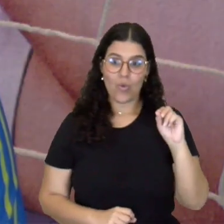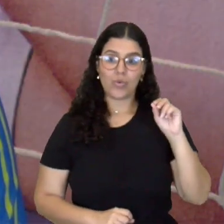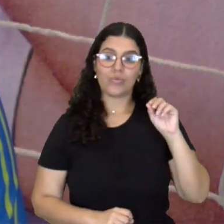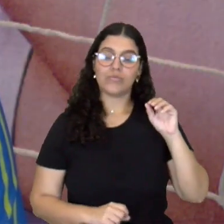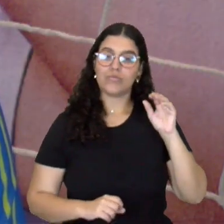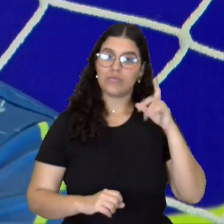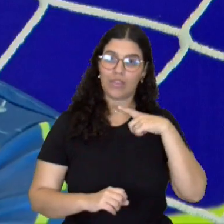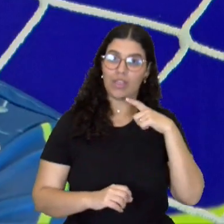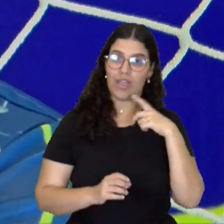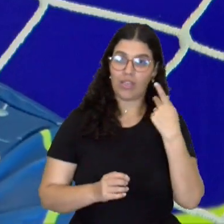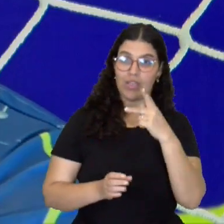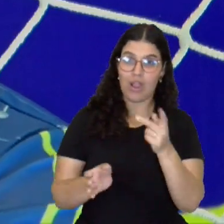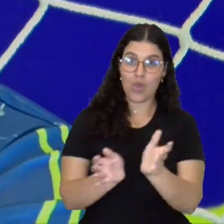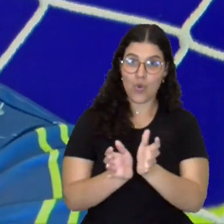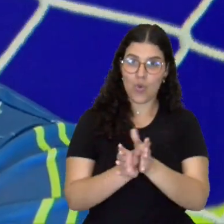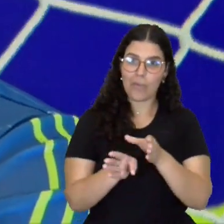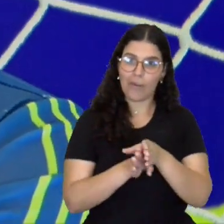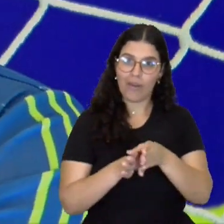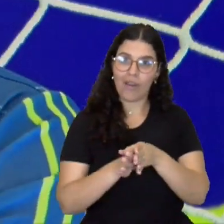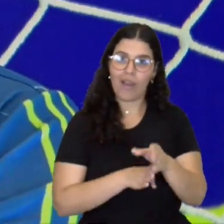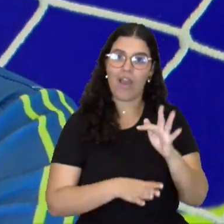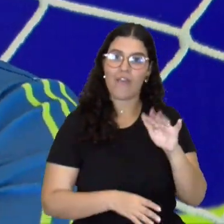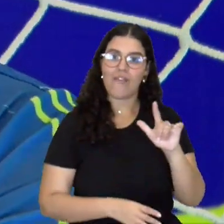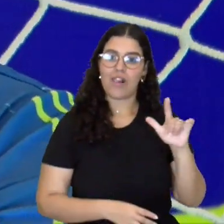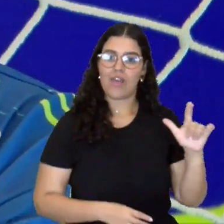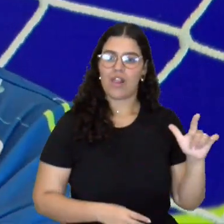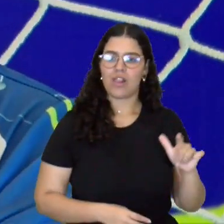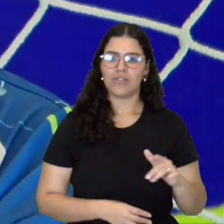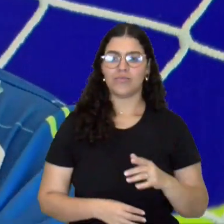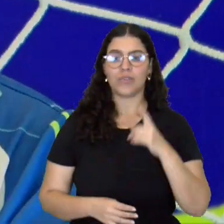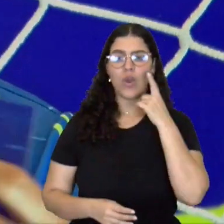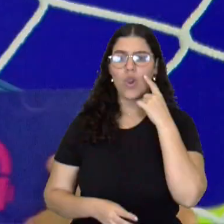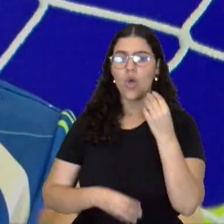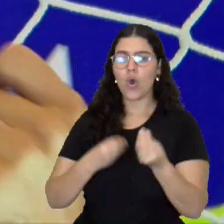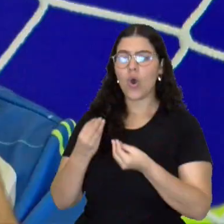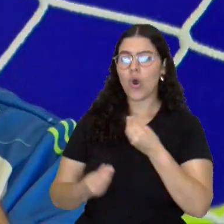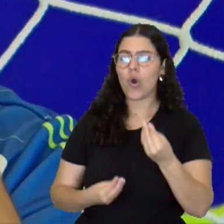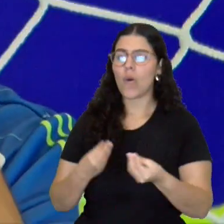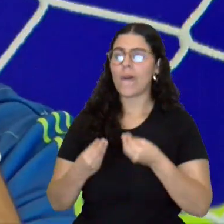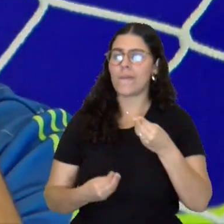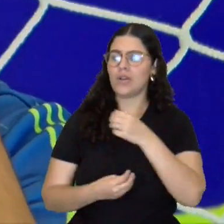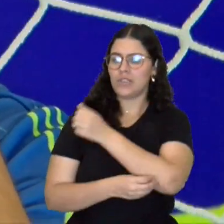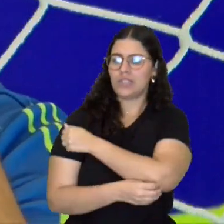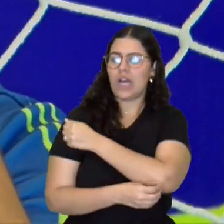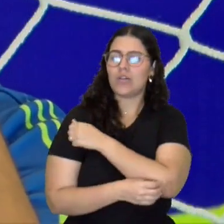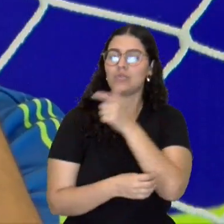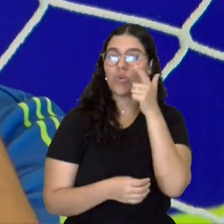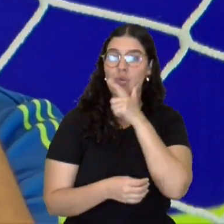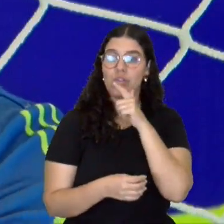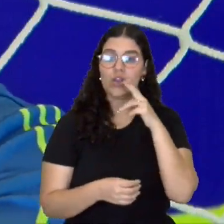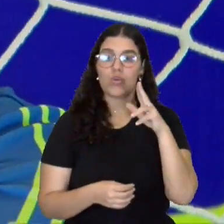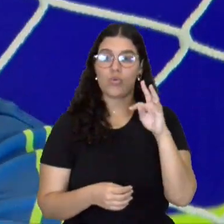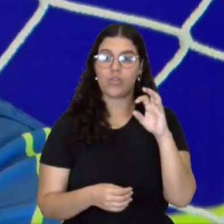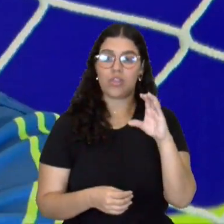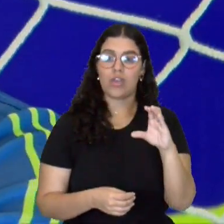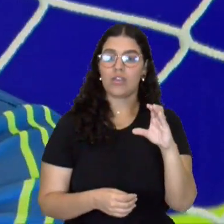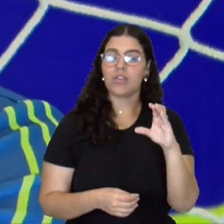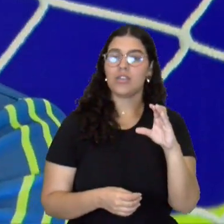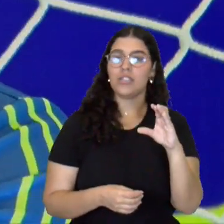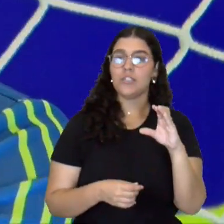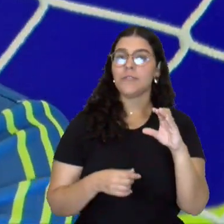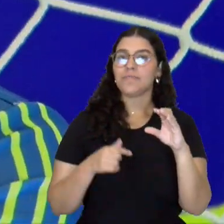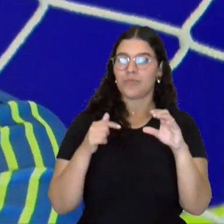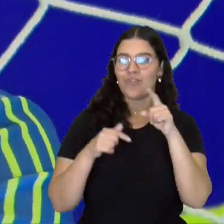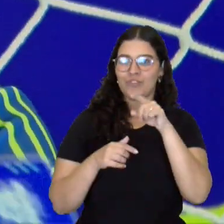o estudante, Paulo, já que as UTECs fazem essa ligação diretamente com as escolas para trazer os estudantes, né? O que os